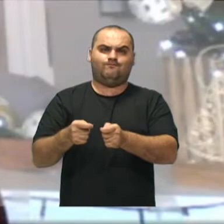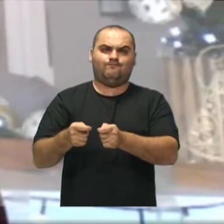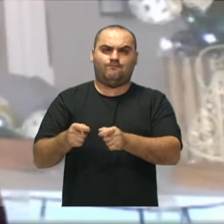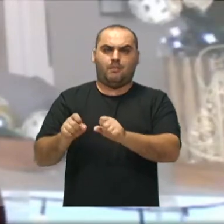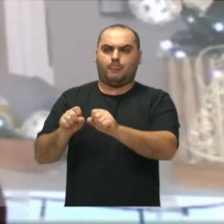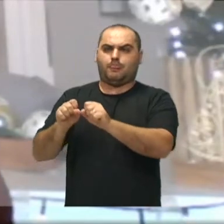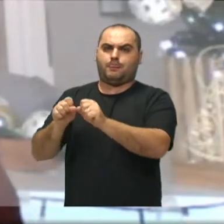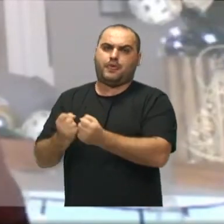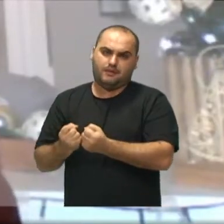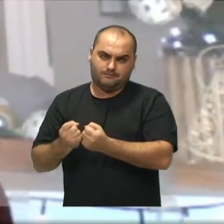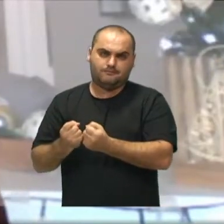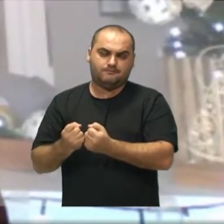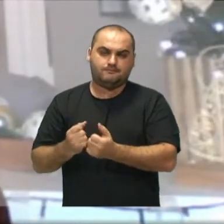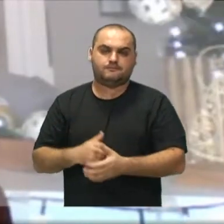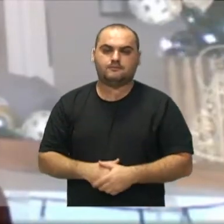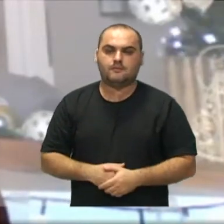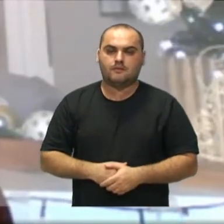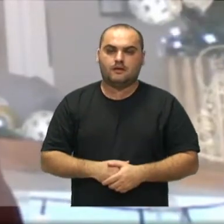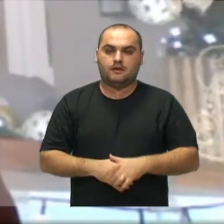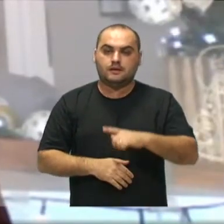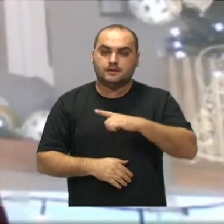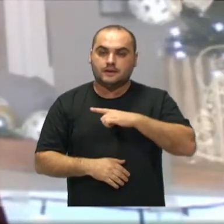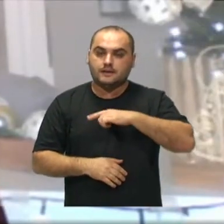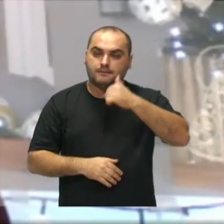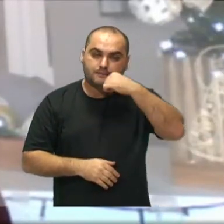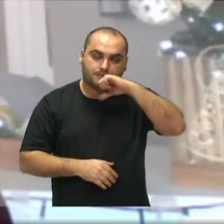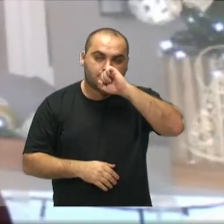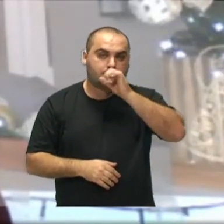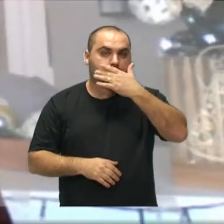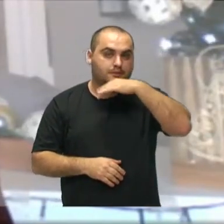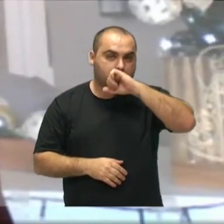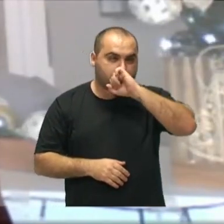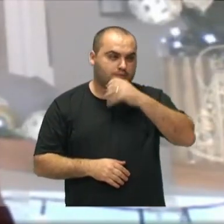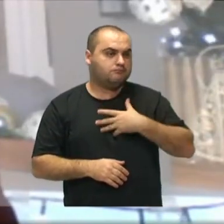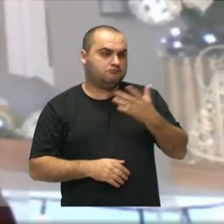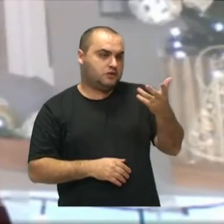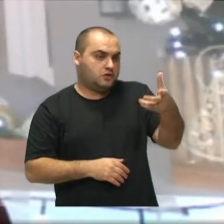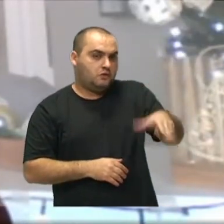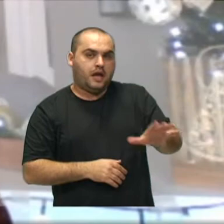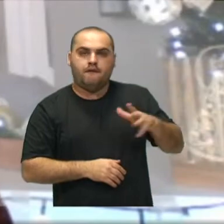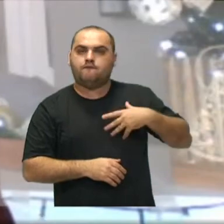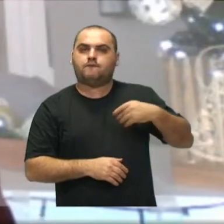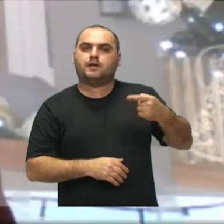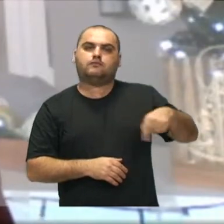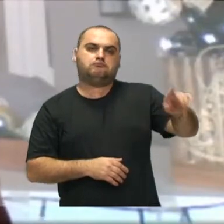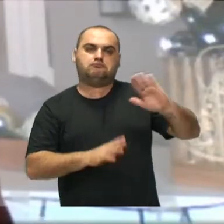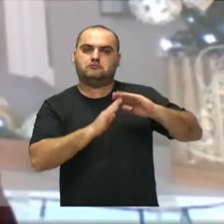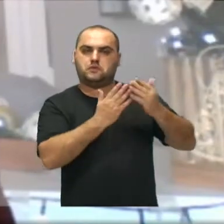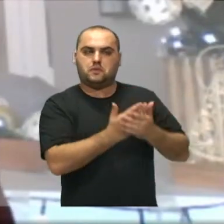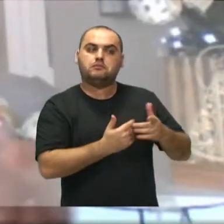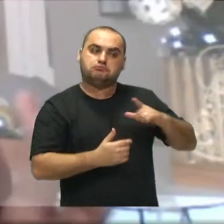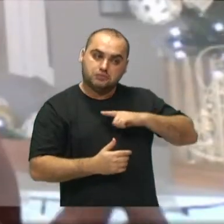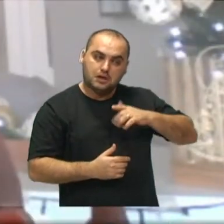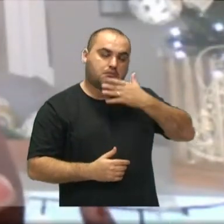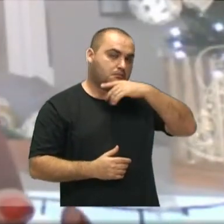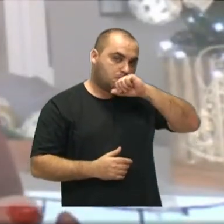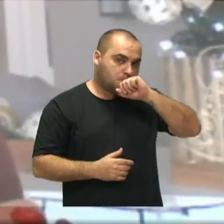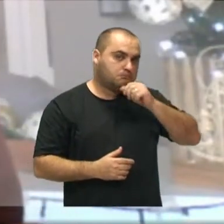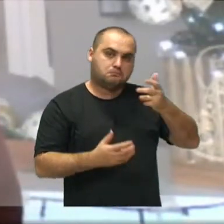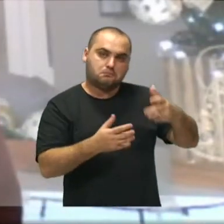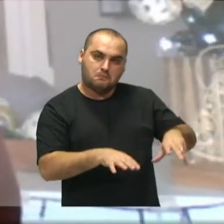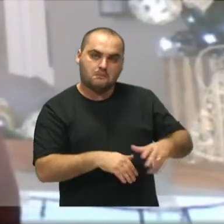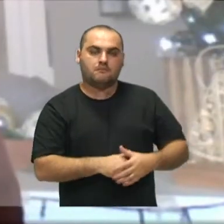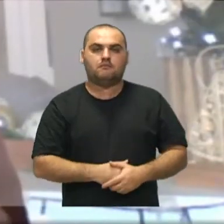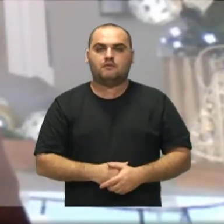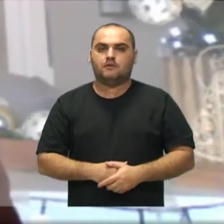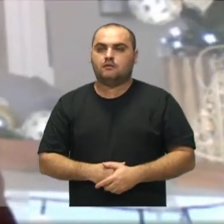conta disso. Tem o fato dos pais que não querem que os filhos entrem numa sala de aula, tem. A